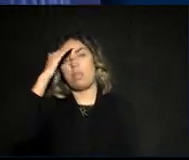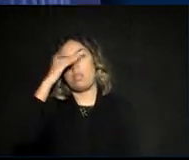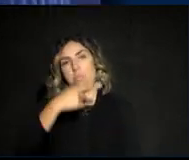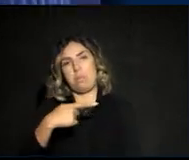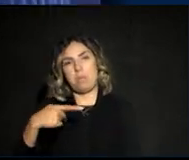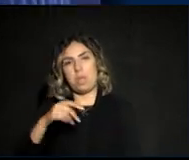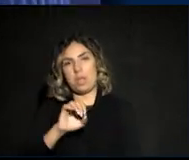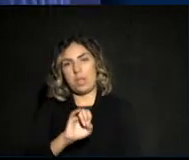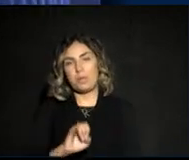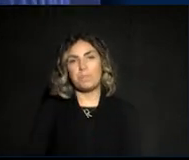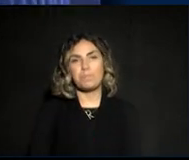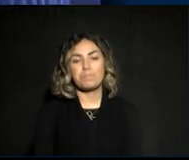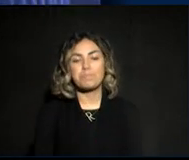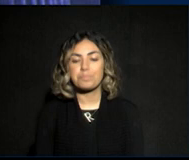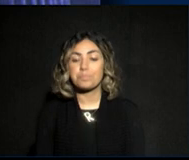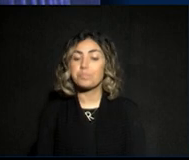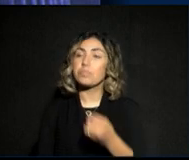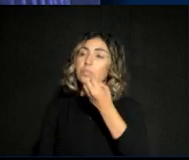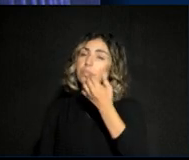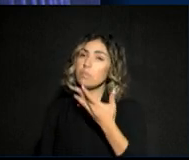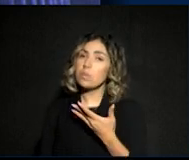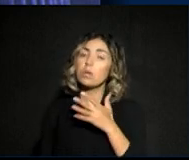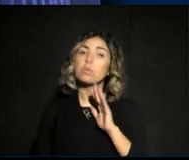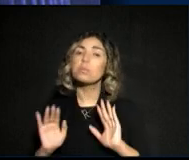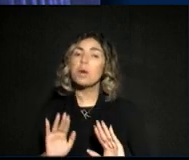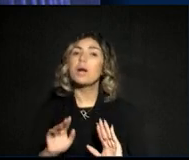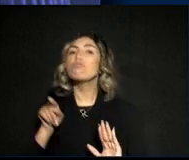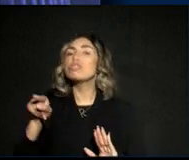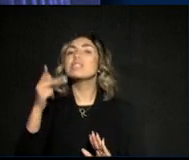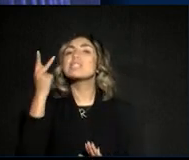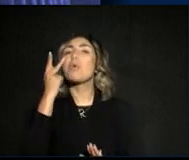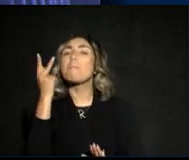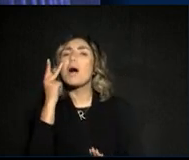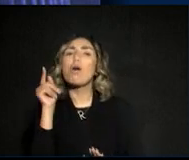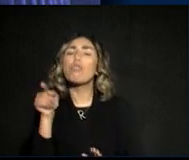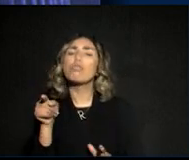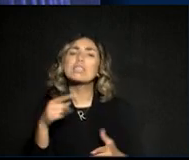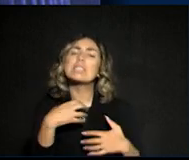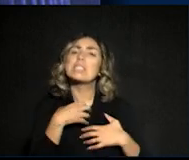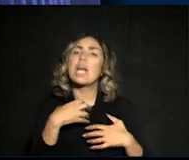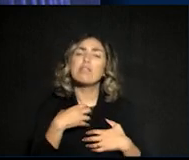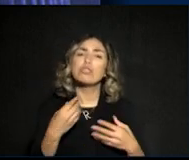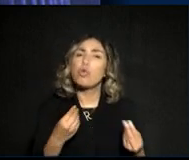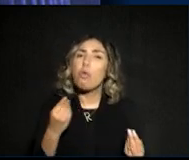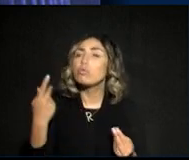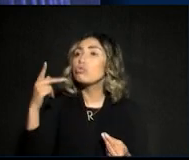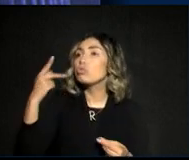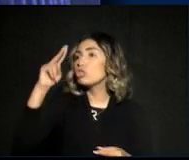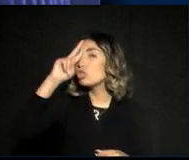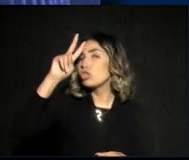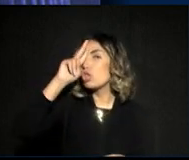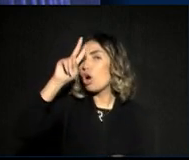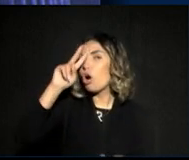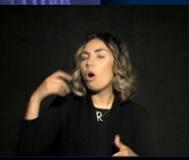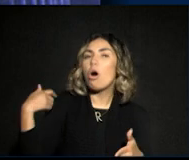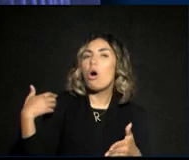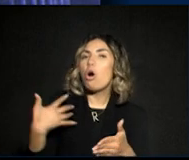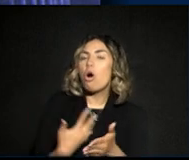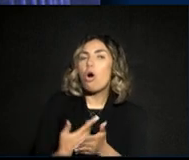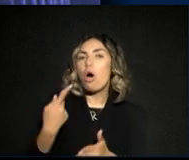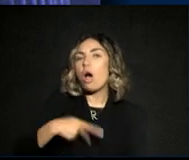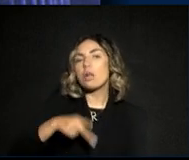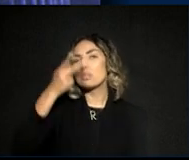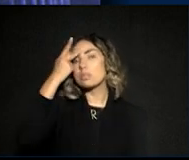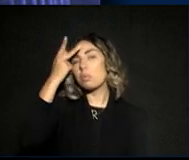pi tá bom queria que você Contasse um pouco a sua relação com São Paulo qual é a sua história Qual é a sua